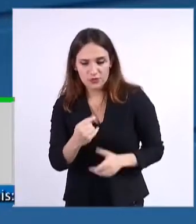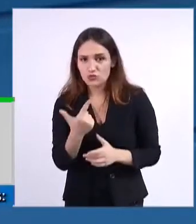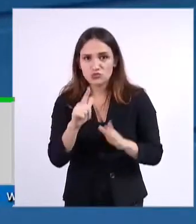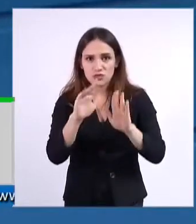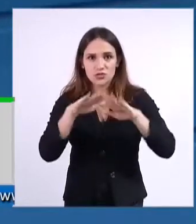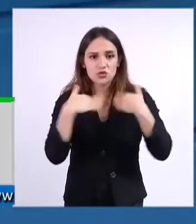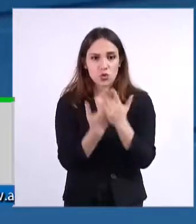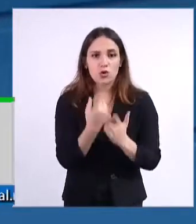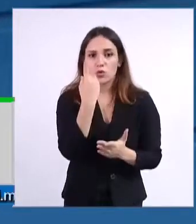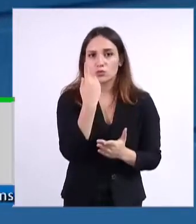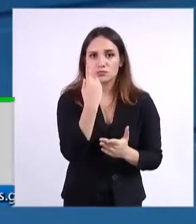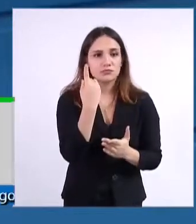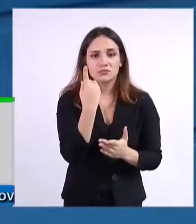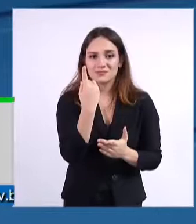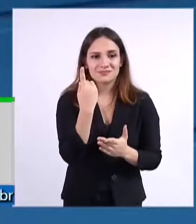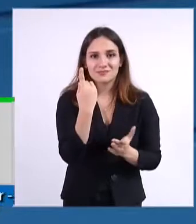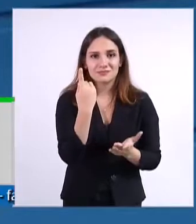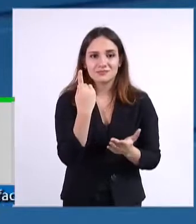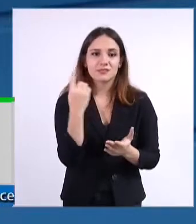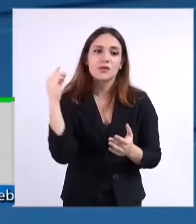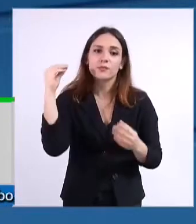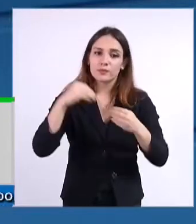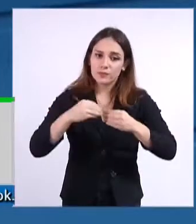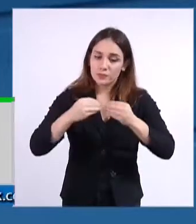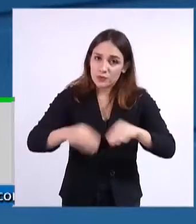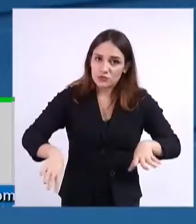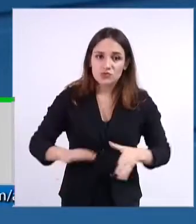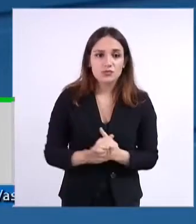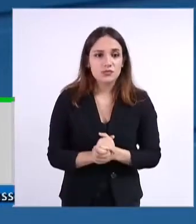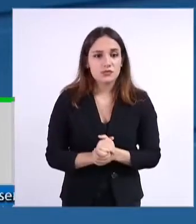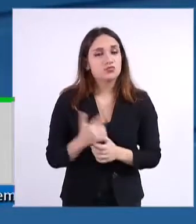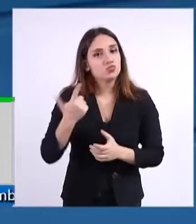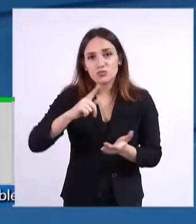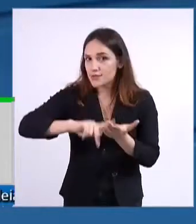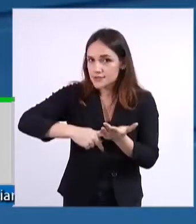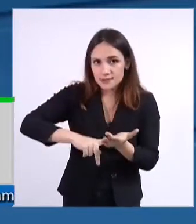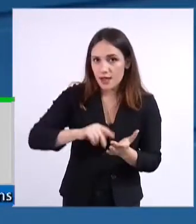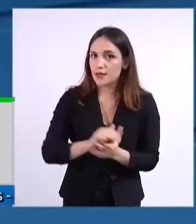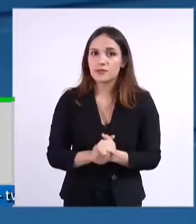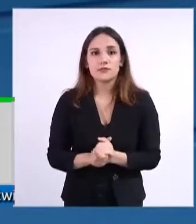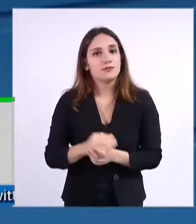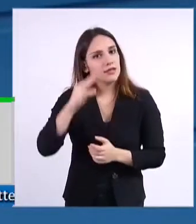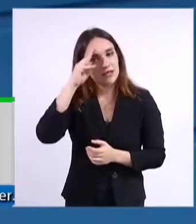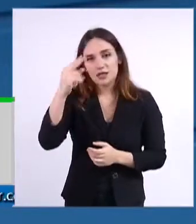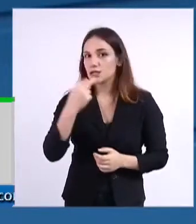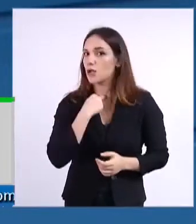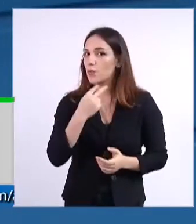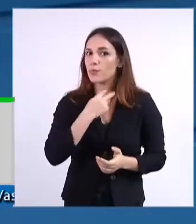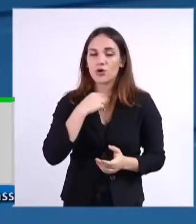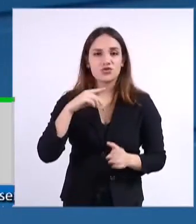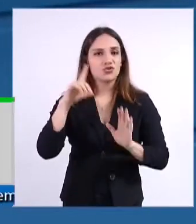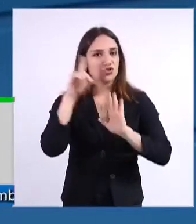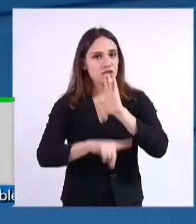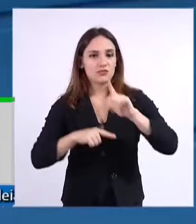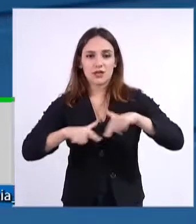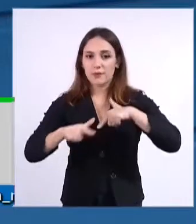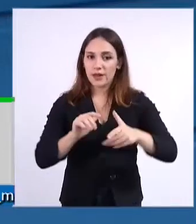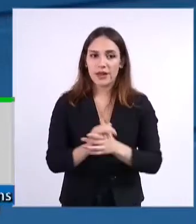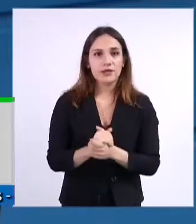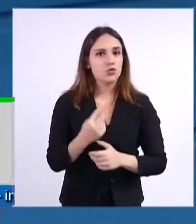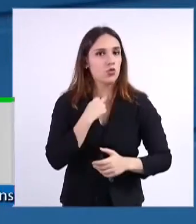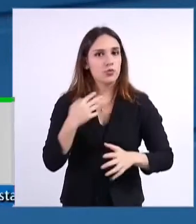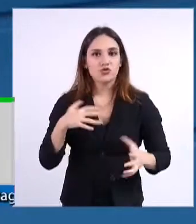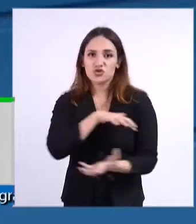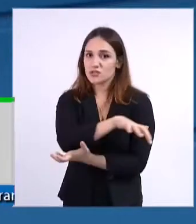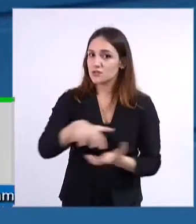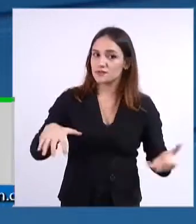para estudar numa localidade dessa. A gente não tem sindicato. Militar não tem direito trabalhista. Militar não pode fazer